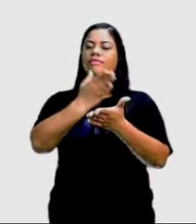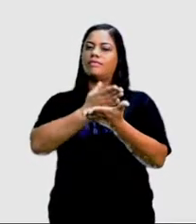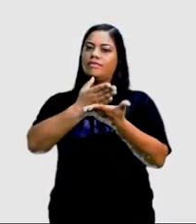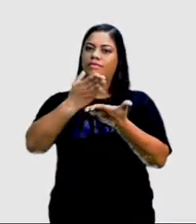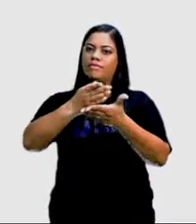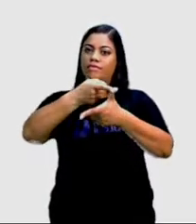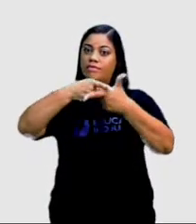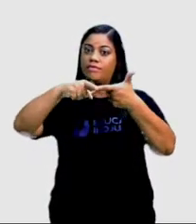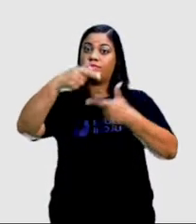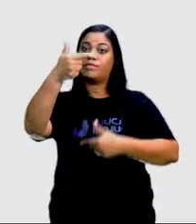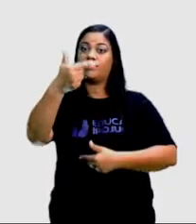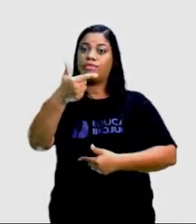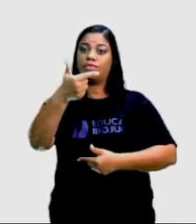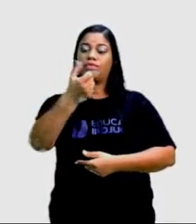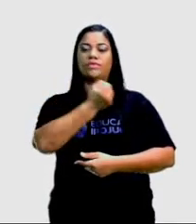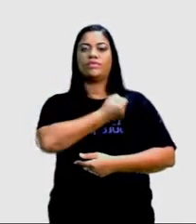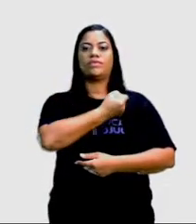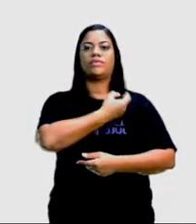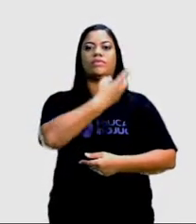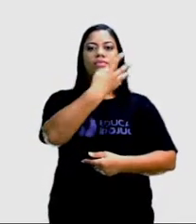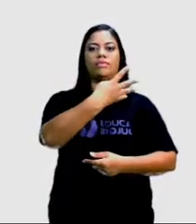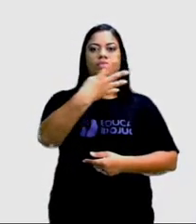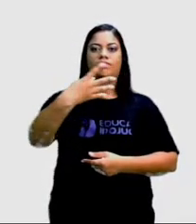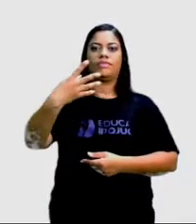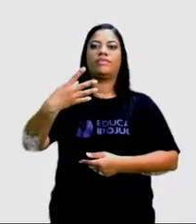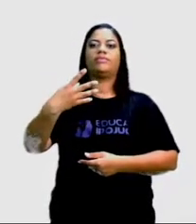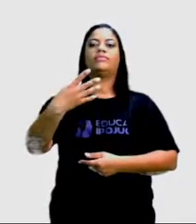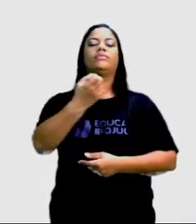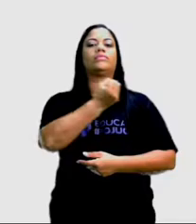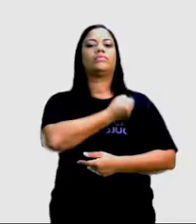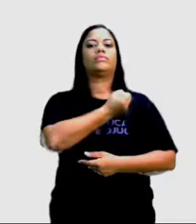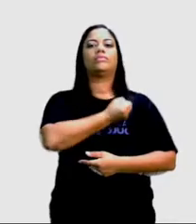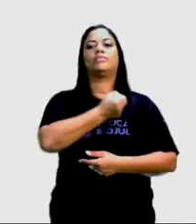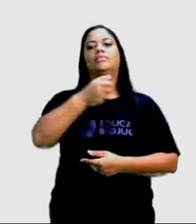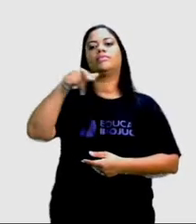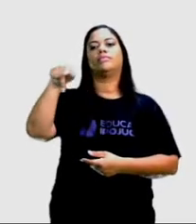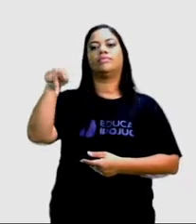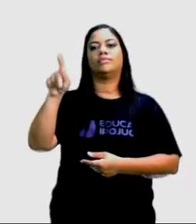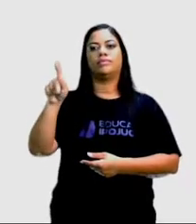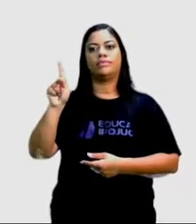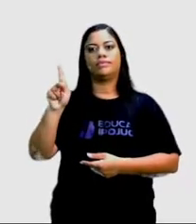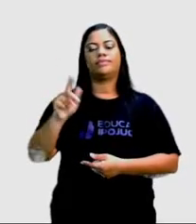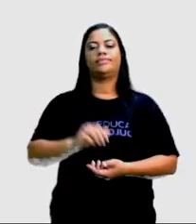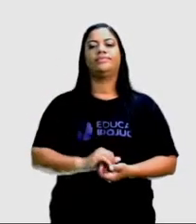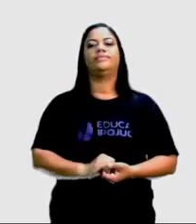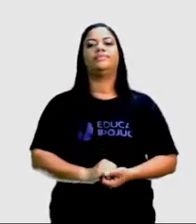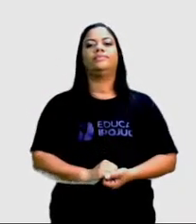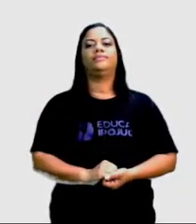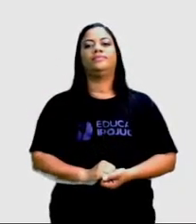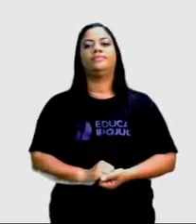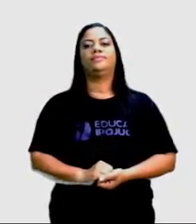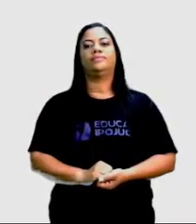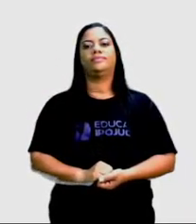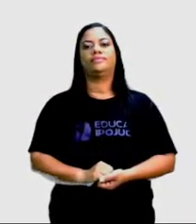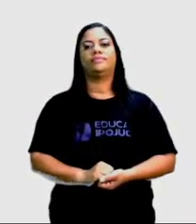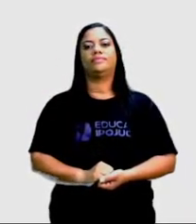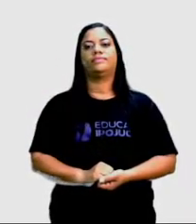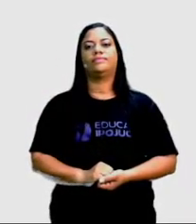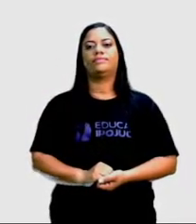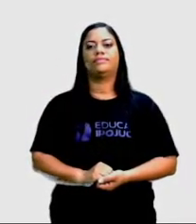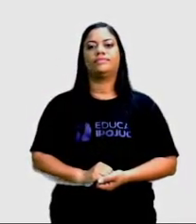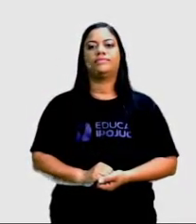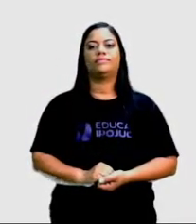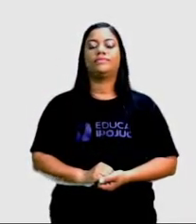por 2, ele vai ser 4 para cada um. Então, ele é o número par, não tem resto.